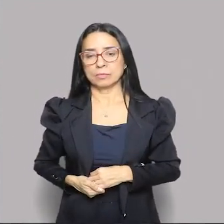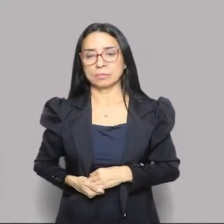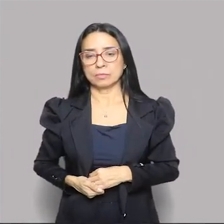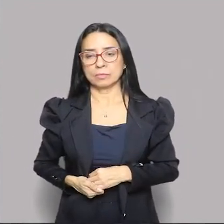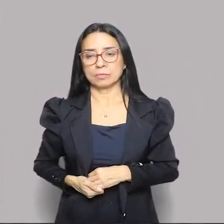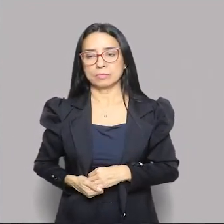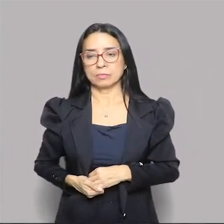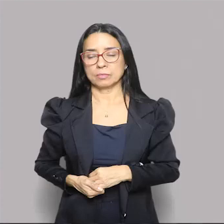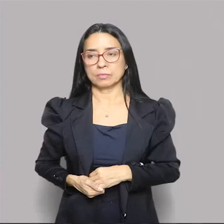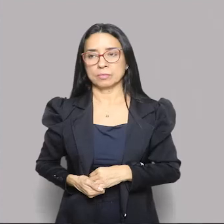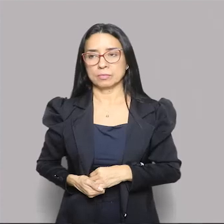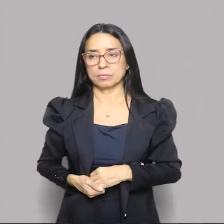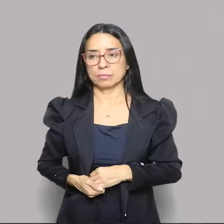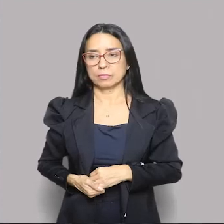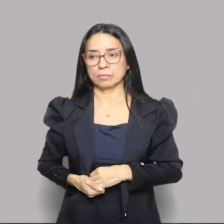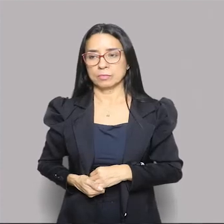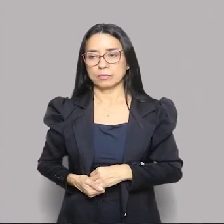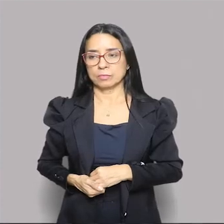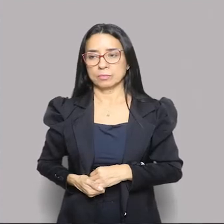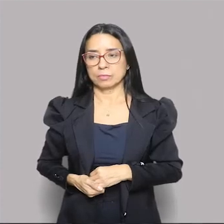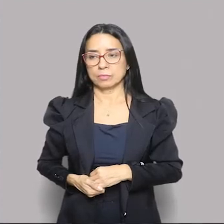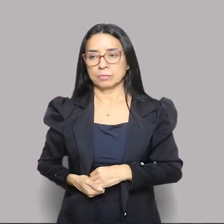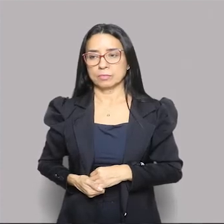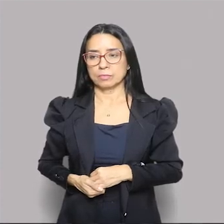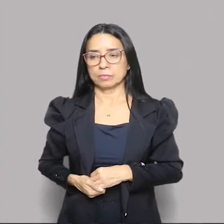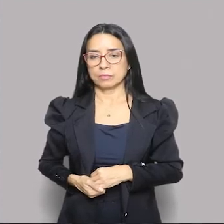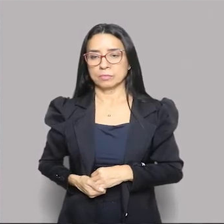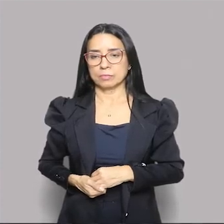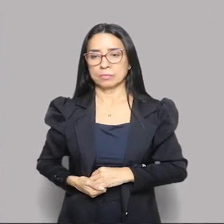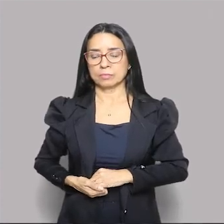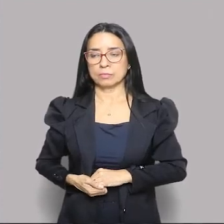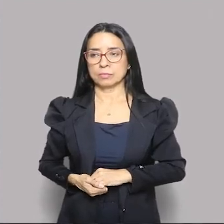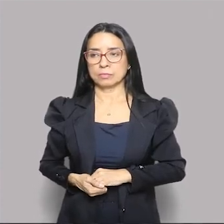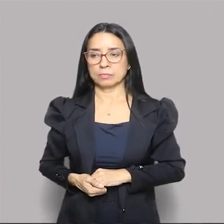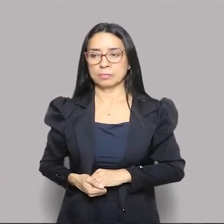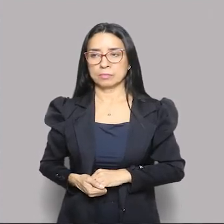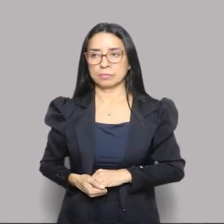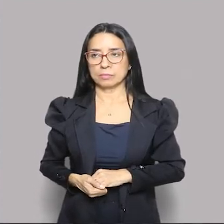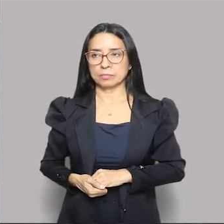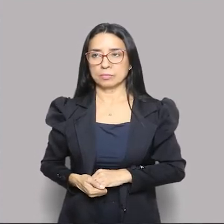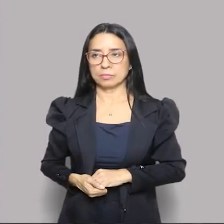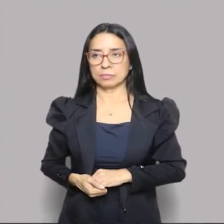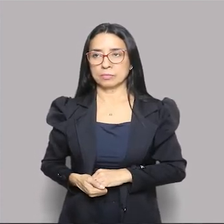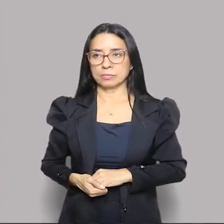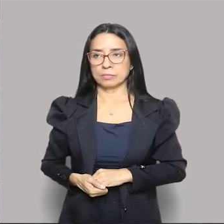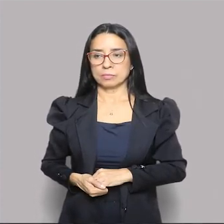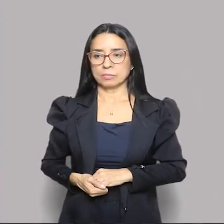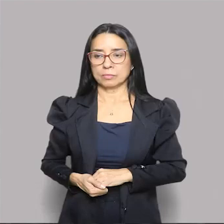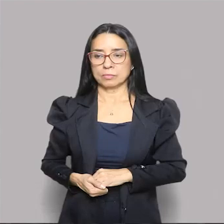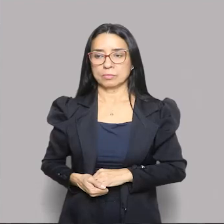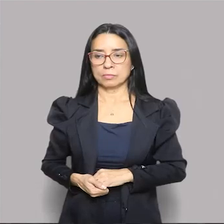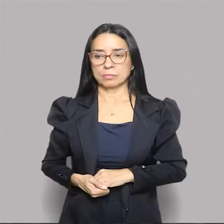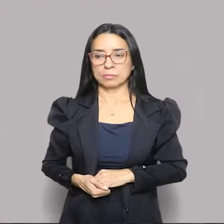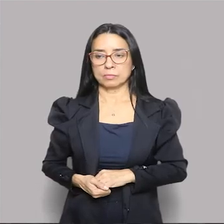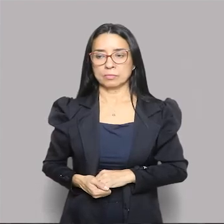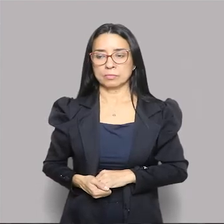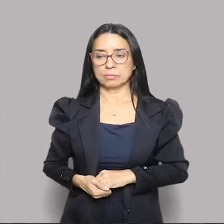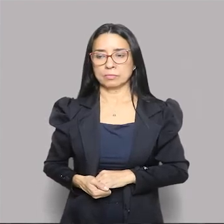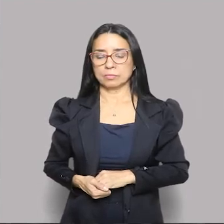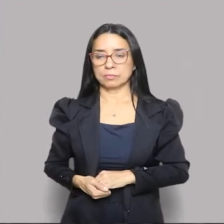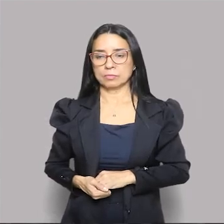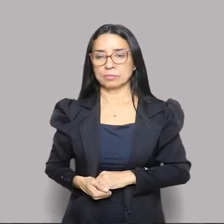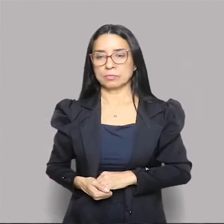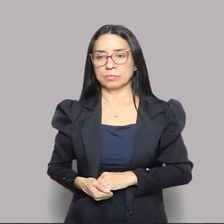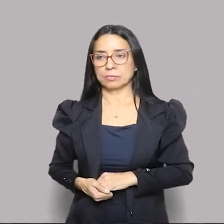importante na formação pessoal, moral e intelectual do indivíduo e no desenvolvimento da sua